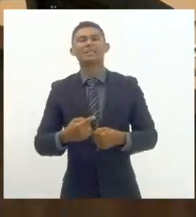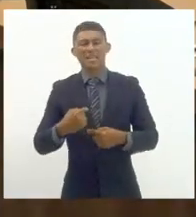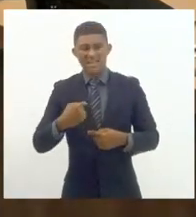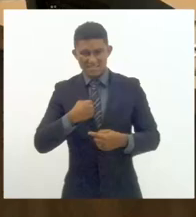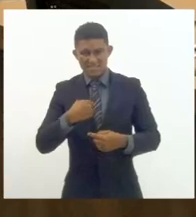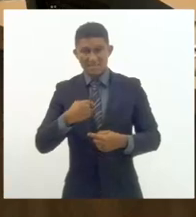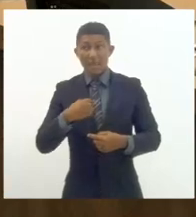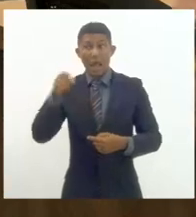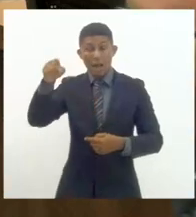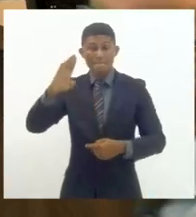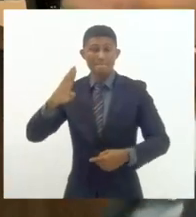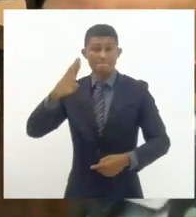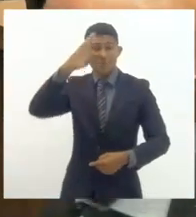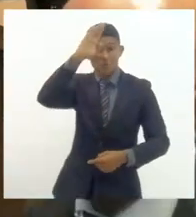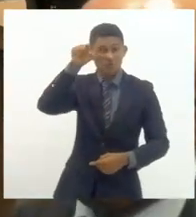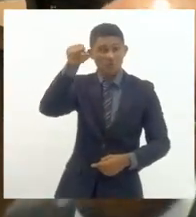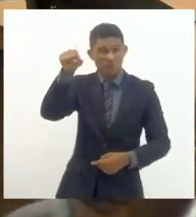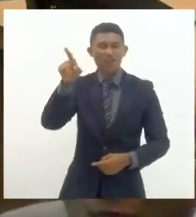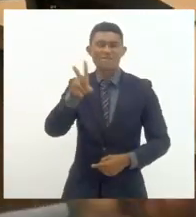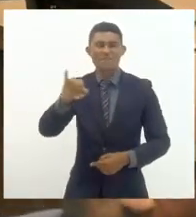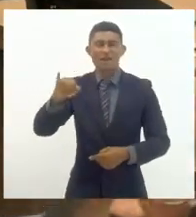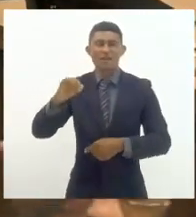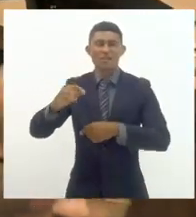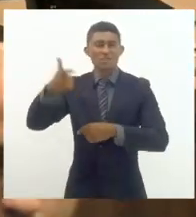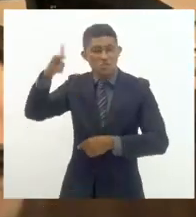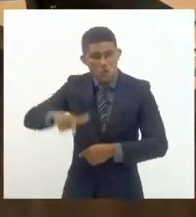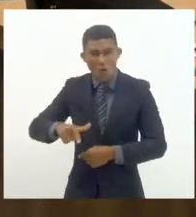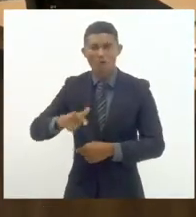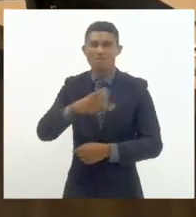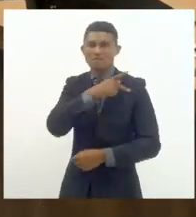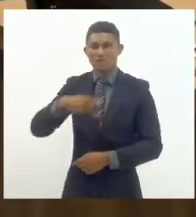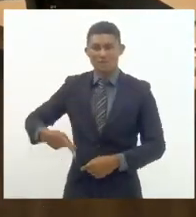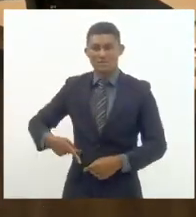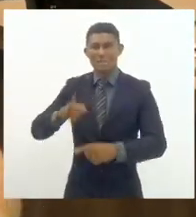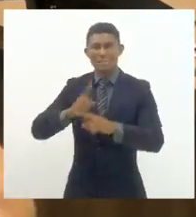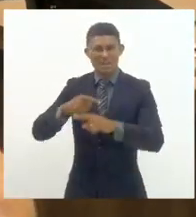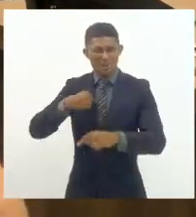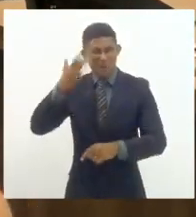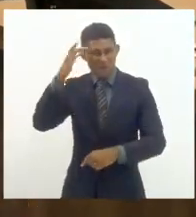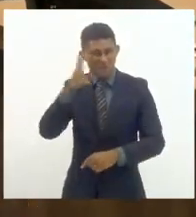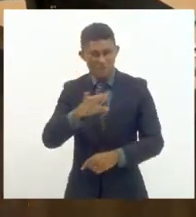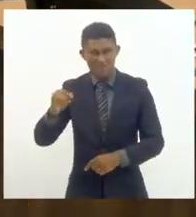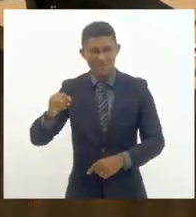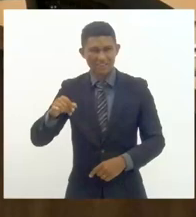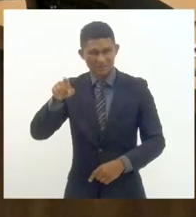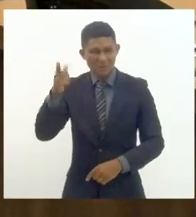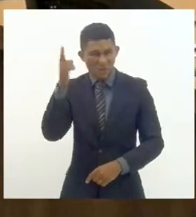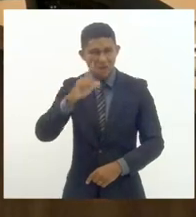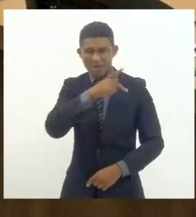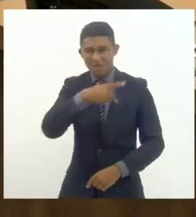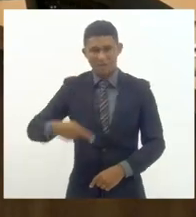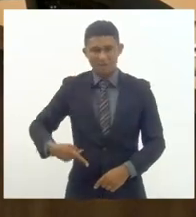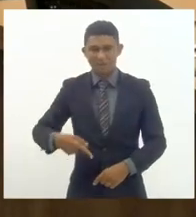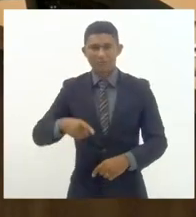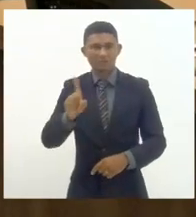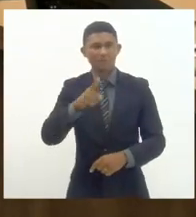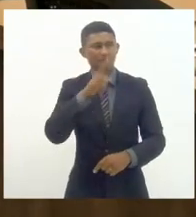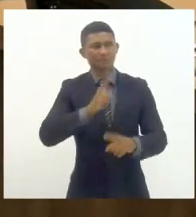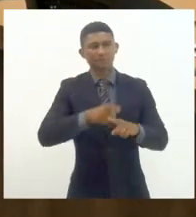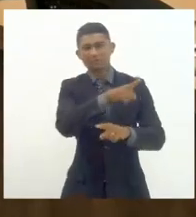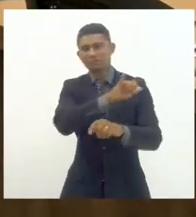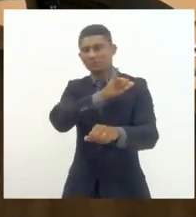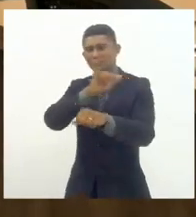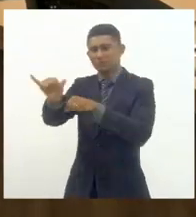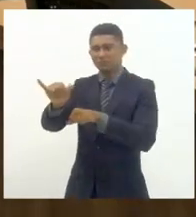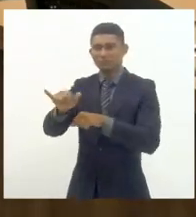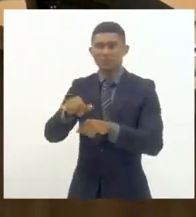o bolsonarismo que ele tanto quer para se reeleger, porque também acha que não vai se reeleger, porque traiu o Bolsonaro, então está com